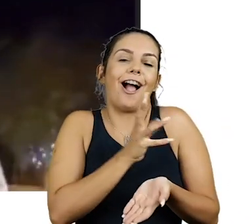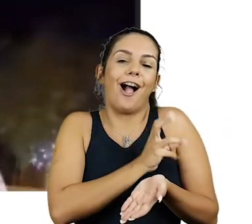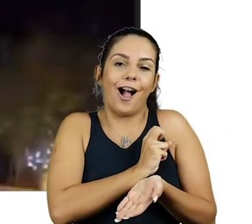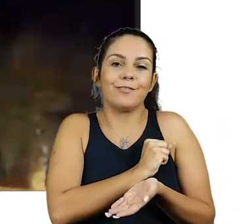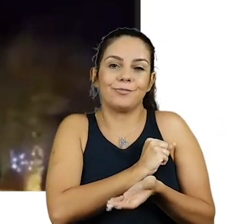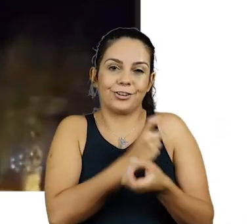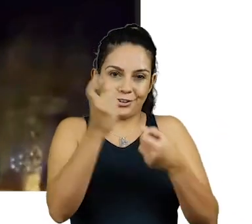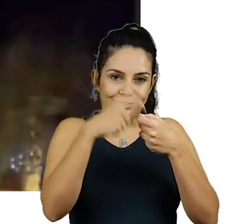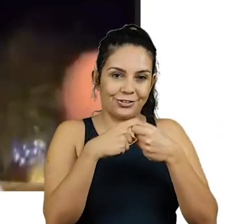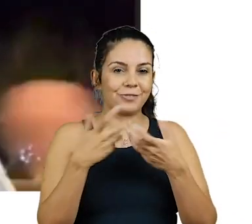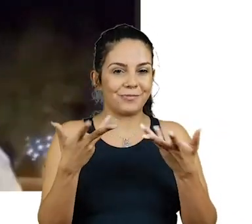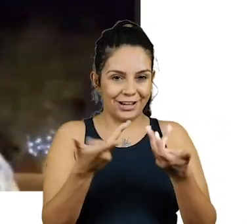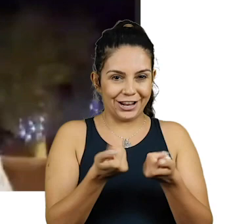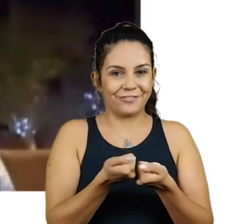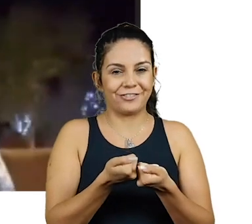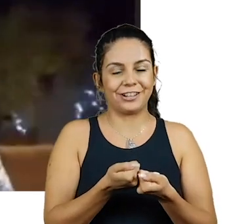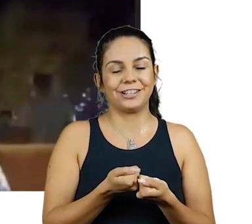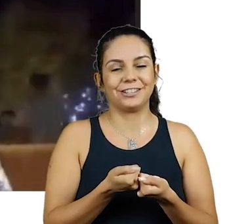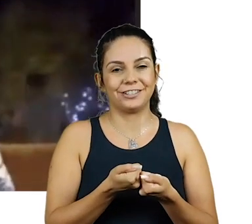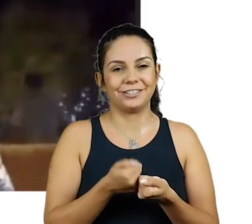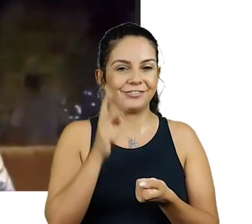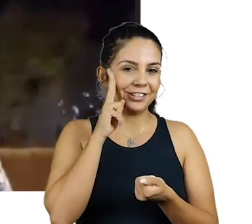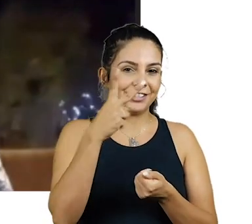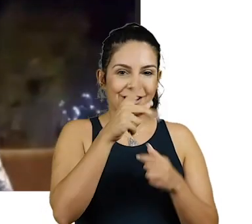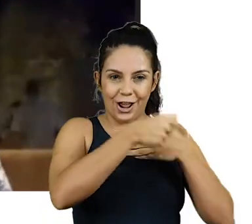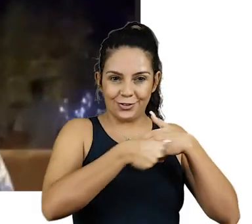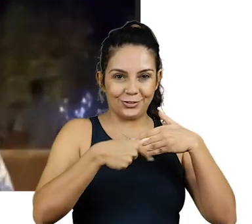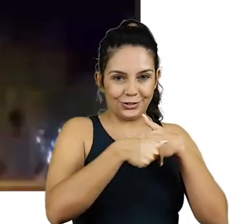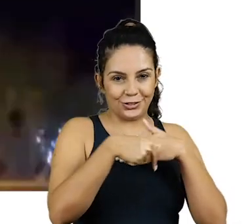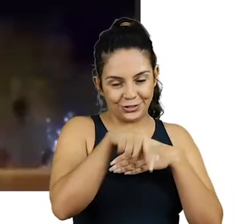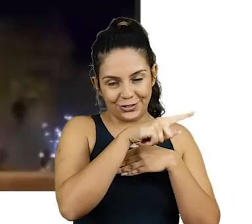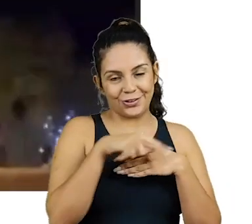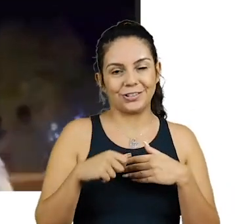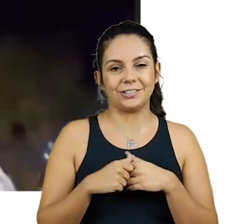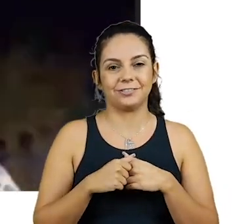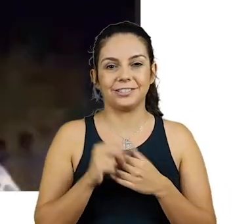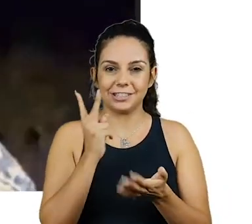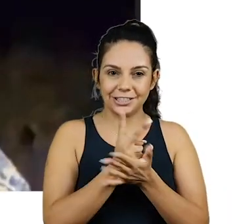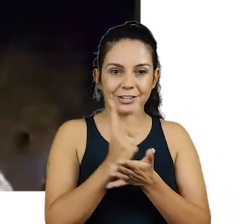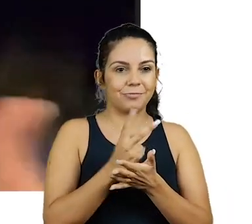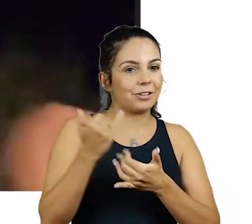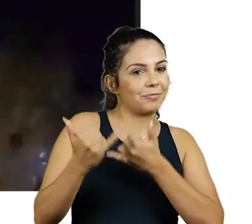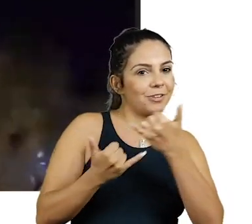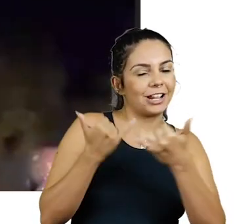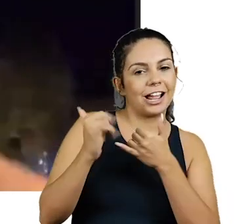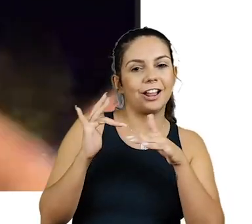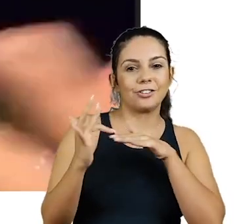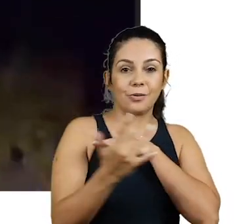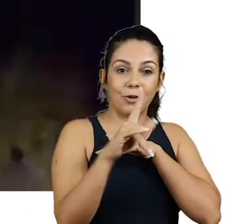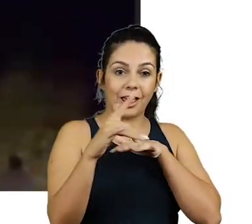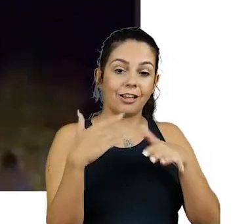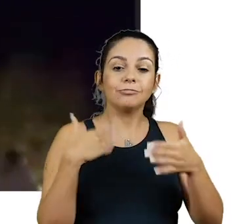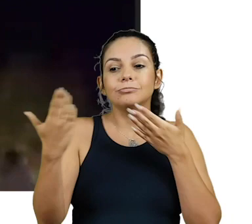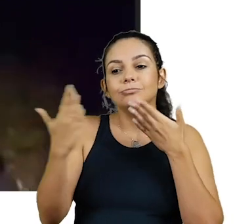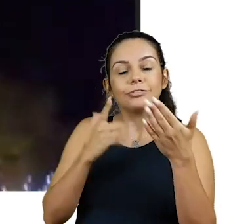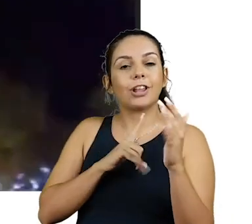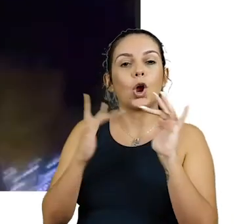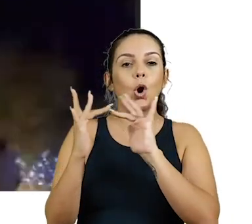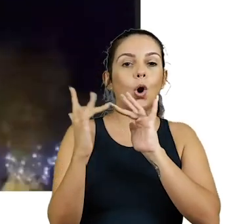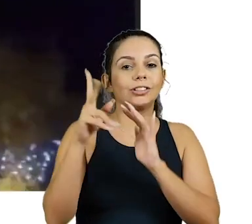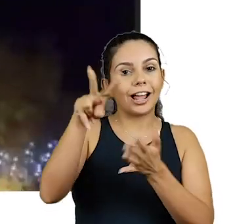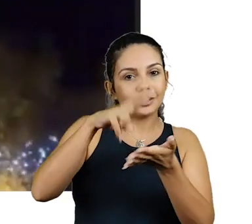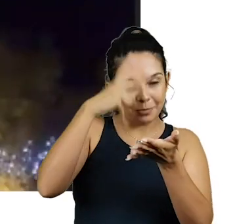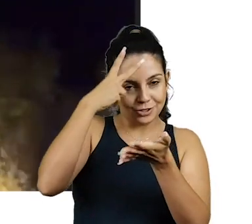que... Hoje em dia é uma maravilha, né? Eu vejo os teus autores aí sempre se divertindo com a rede social, porque é um retorno, a gente tem um contato com o